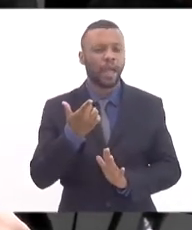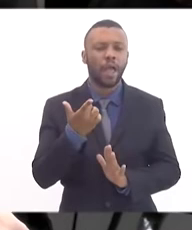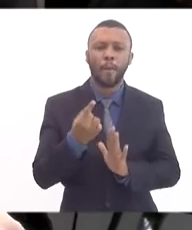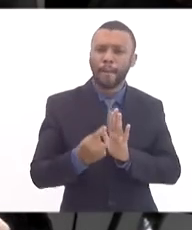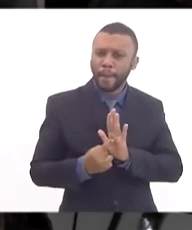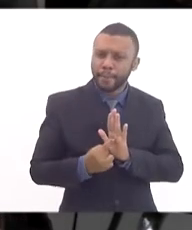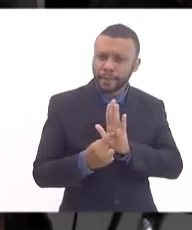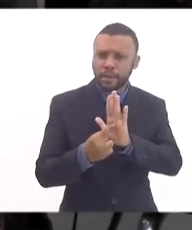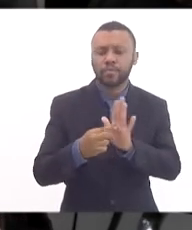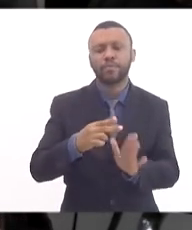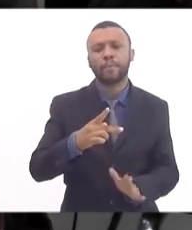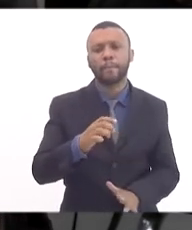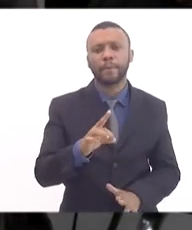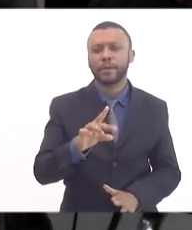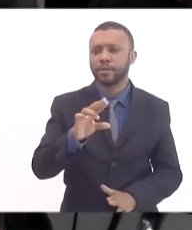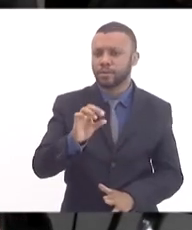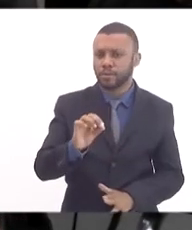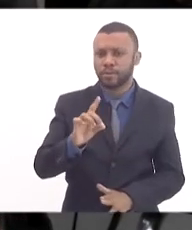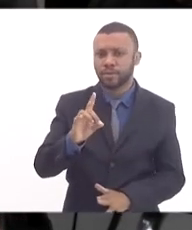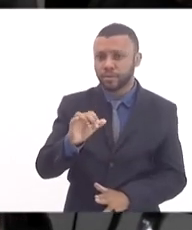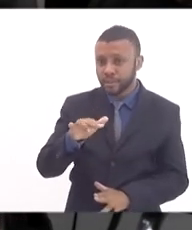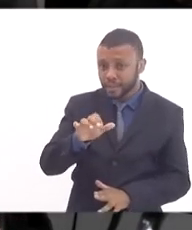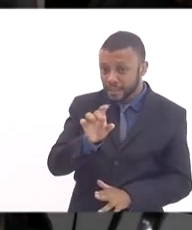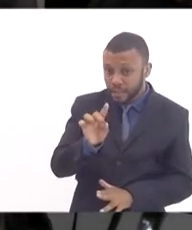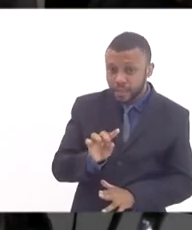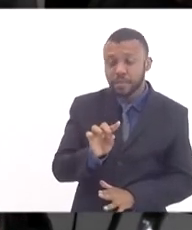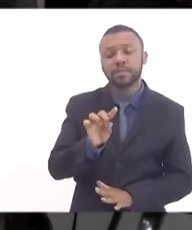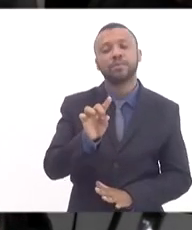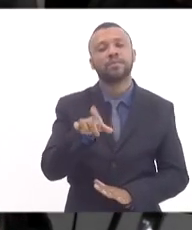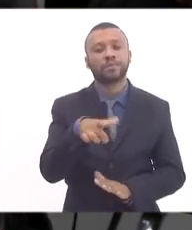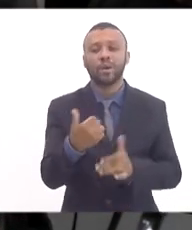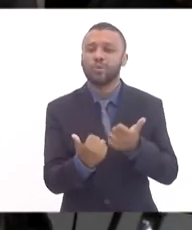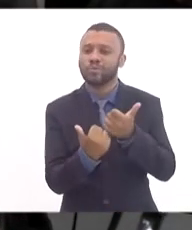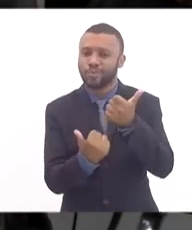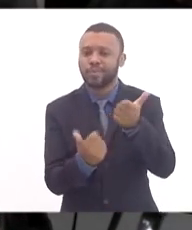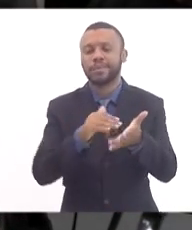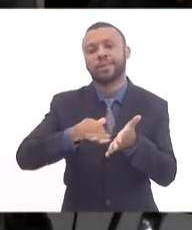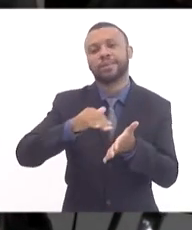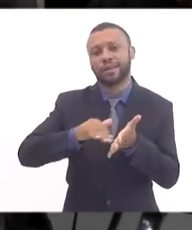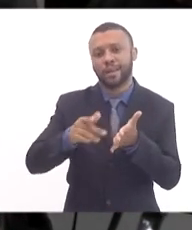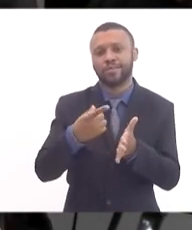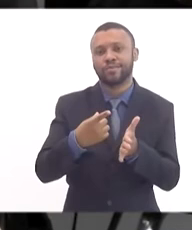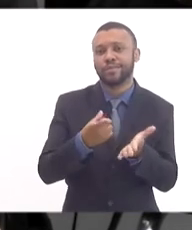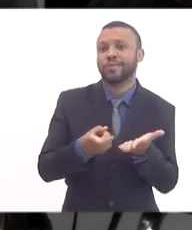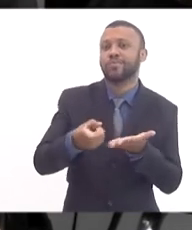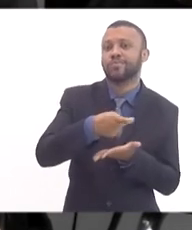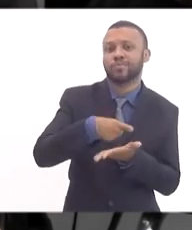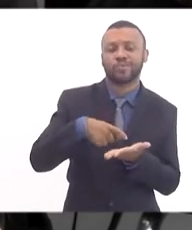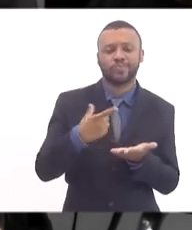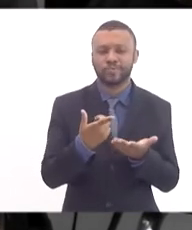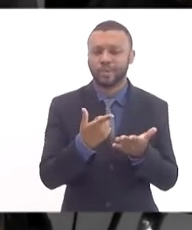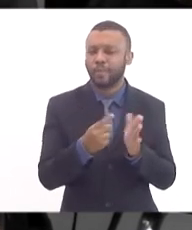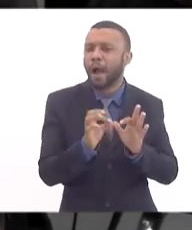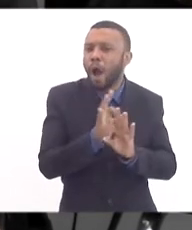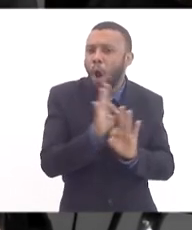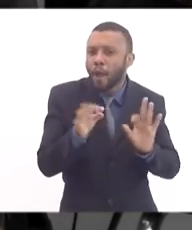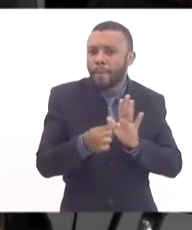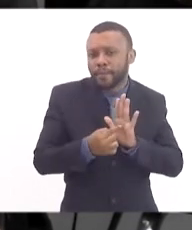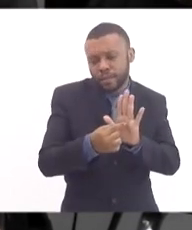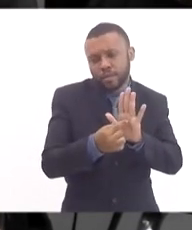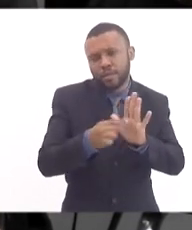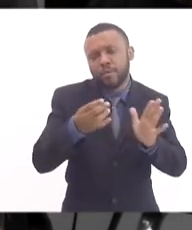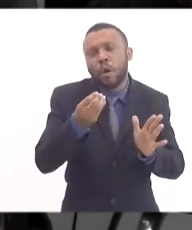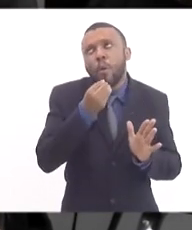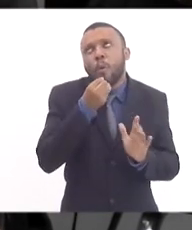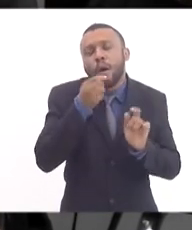Diniz superintendente de tributação na ótima apresentação dele é que é quanto ao alargamento possível alargamento